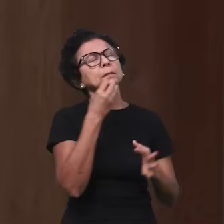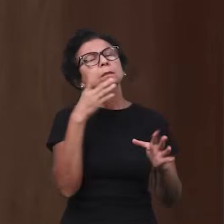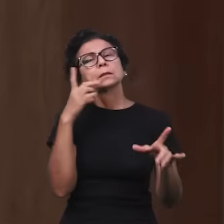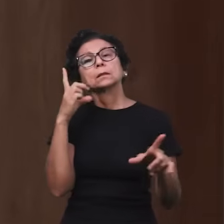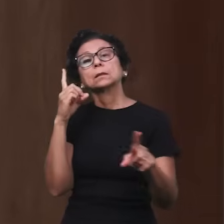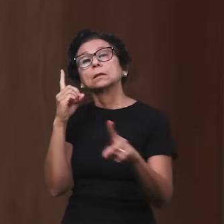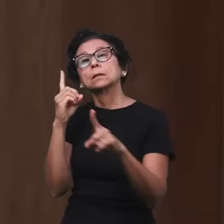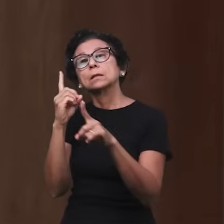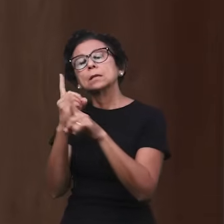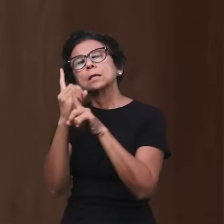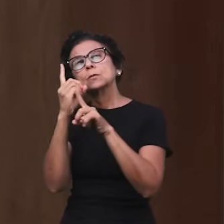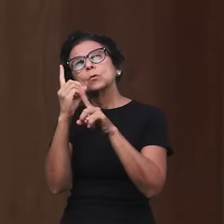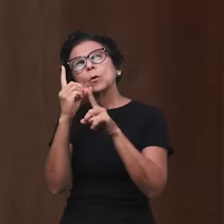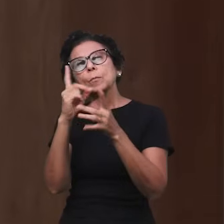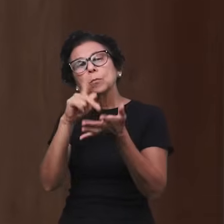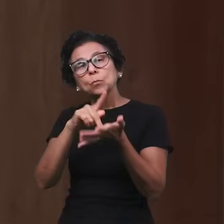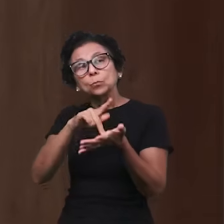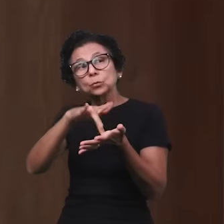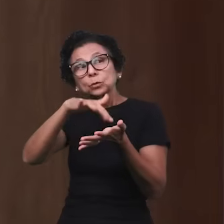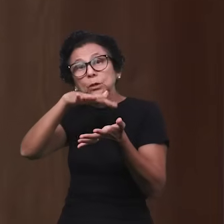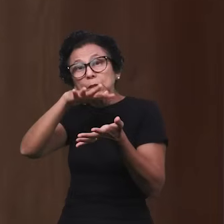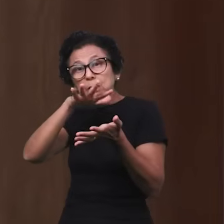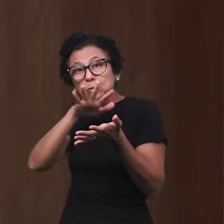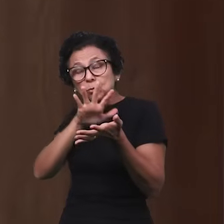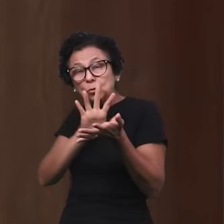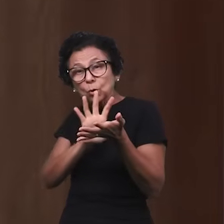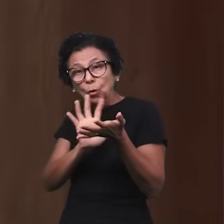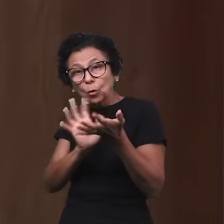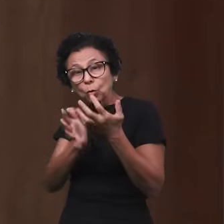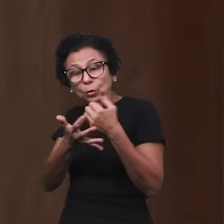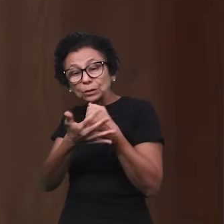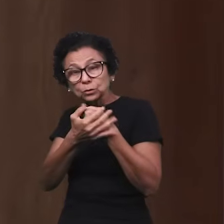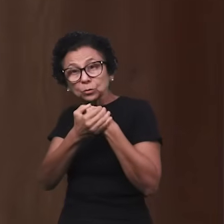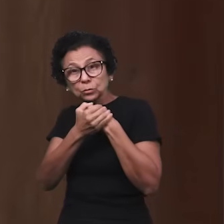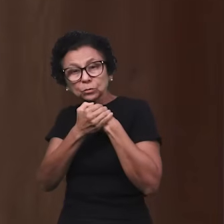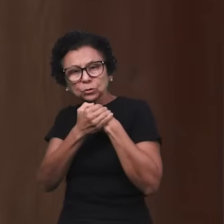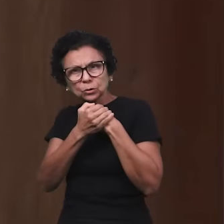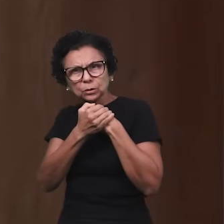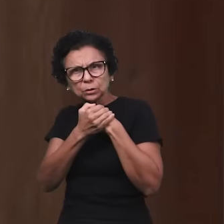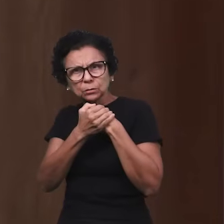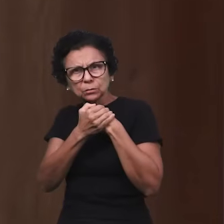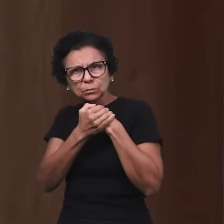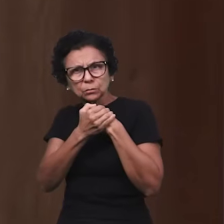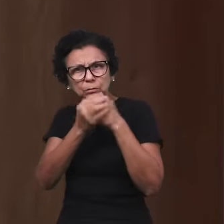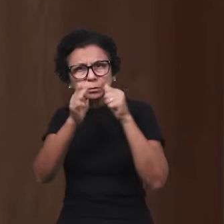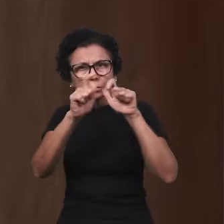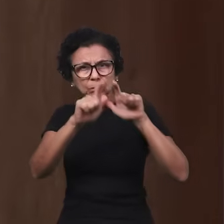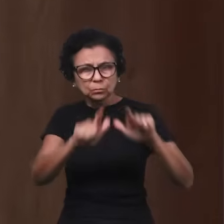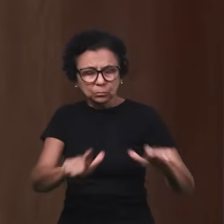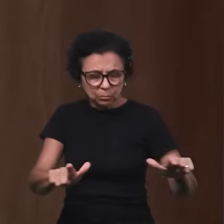que descobriu um tesouro enterrado num campo.